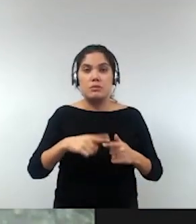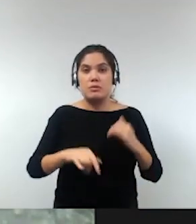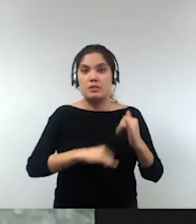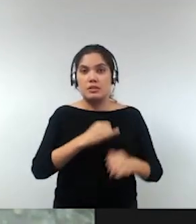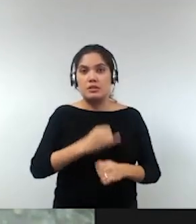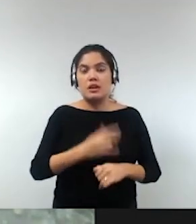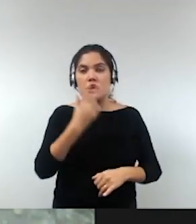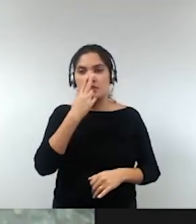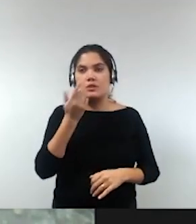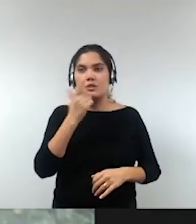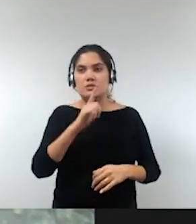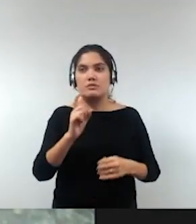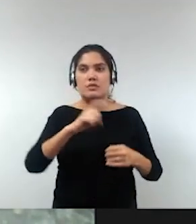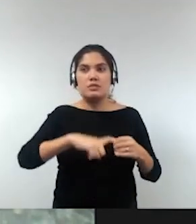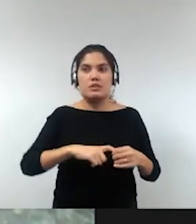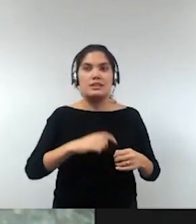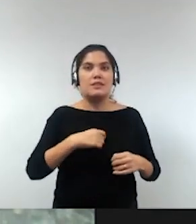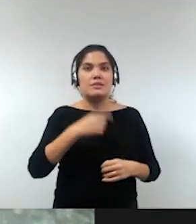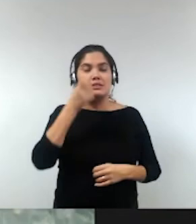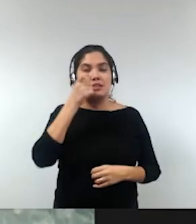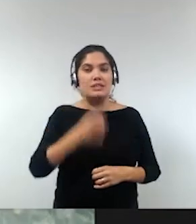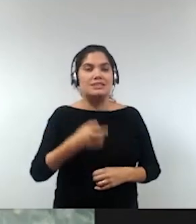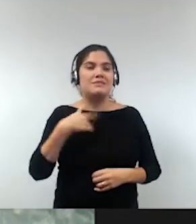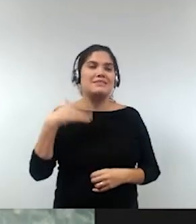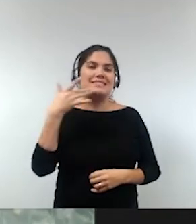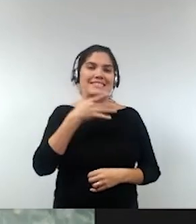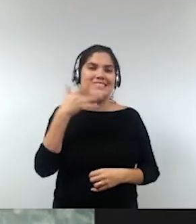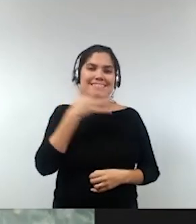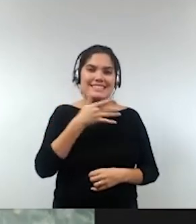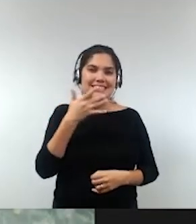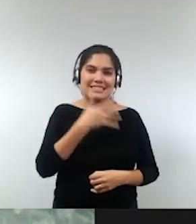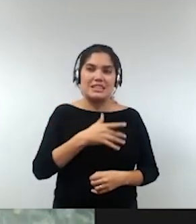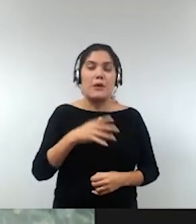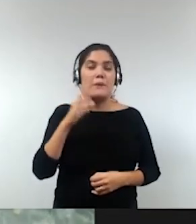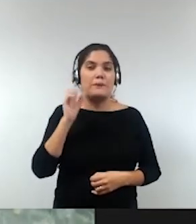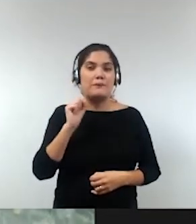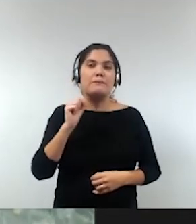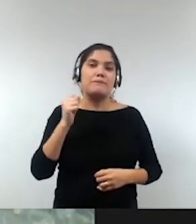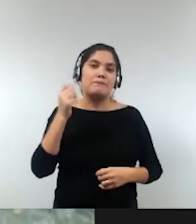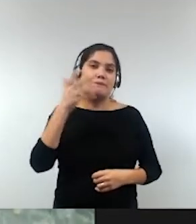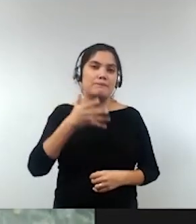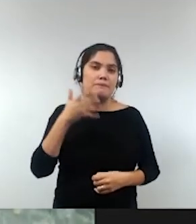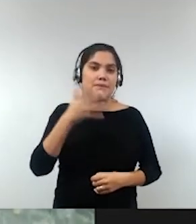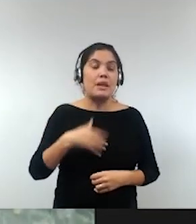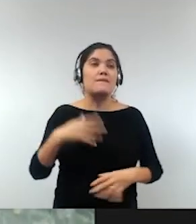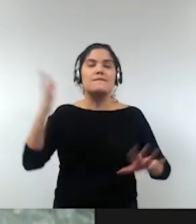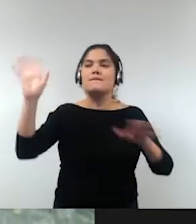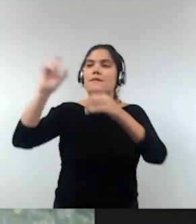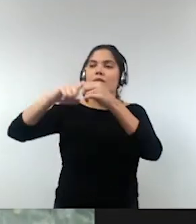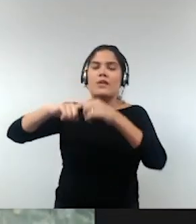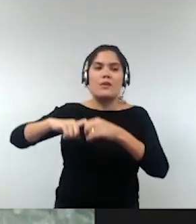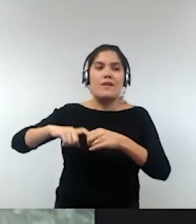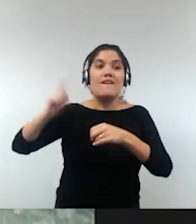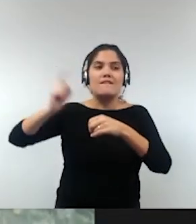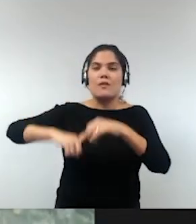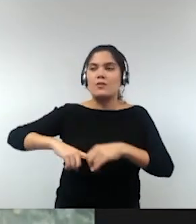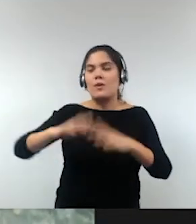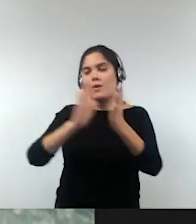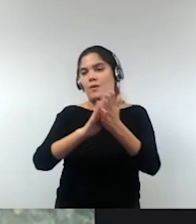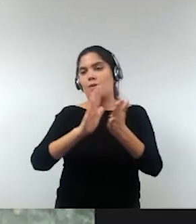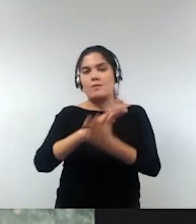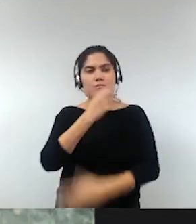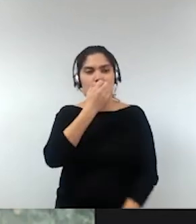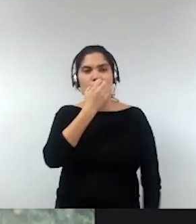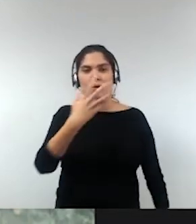certeza vai conseguir voltar, estava tão interessante, estava delicioso, na verdade, ouvi-la, e voltei. Quando ela falou... Voltou? Então tá